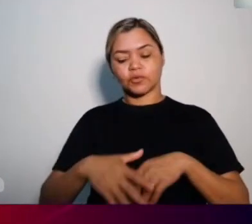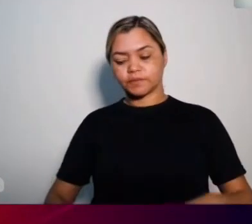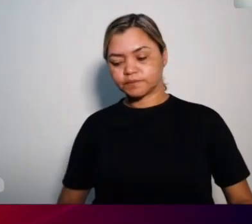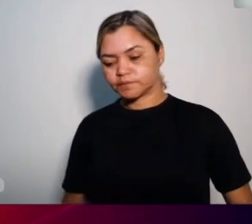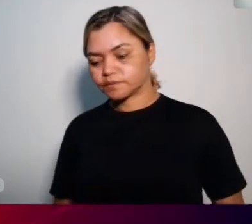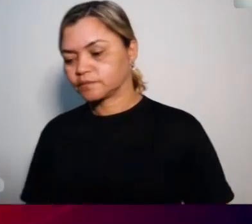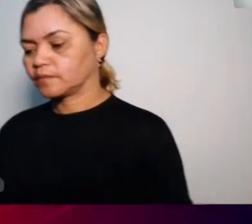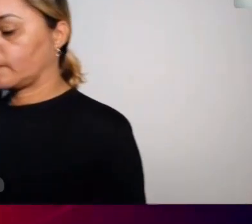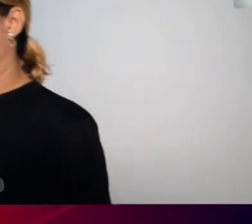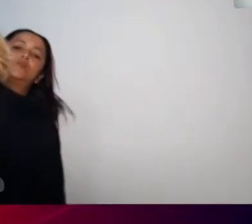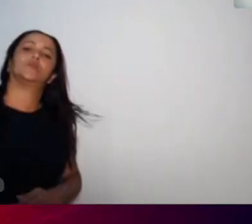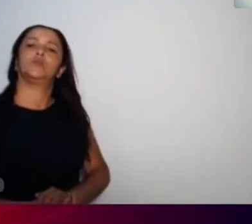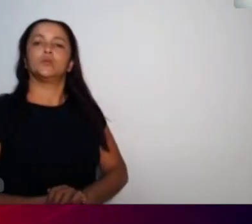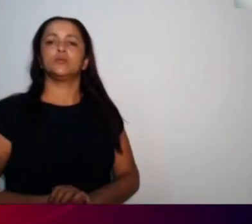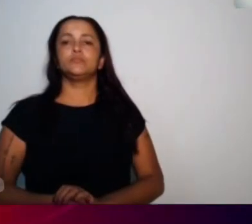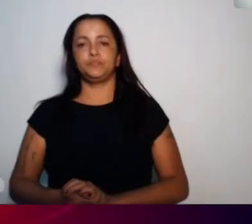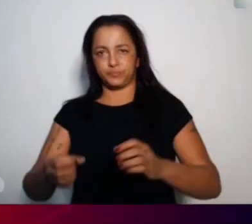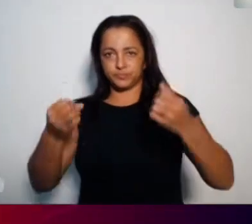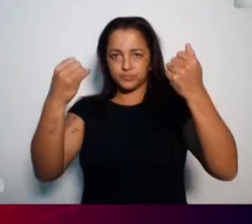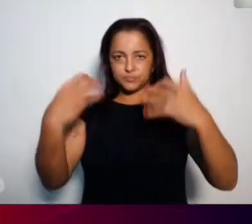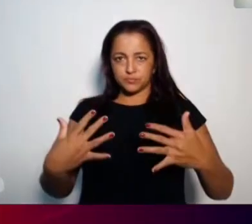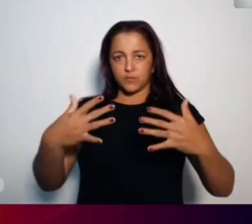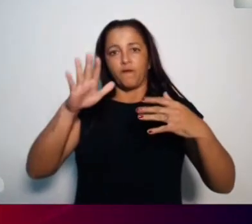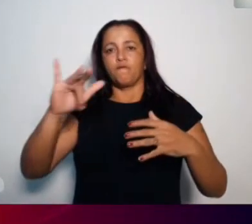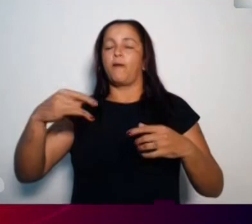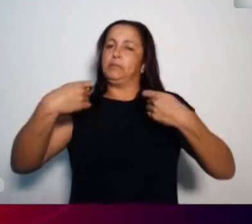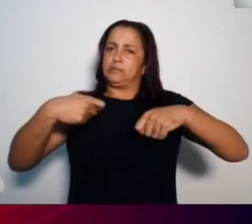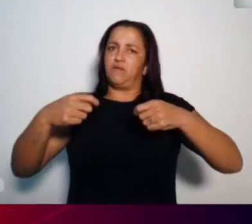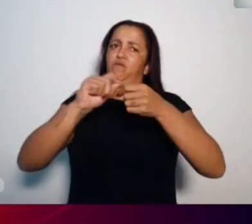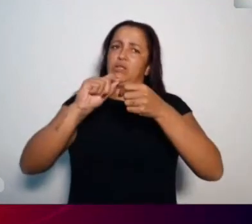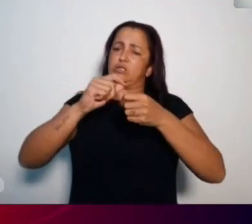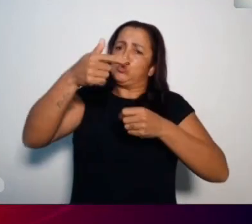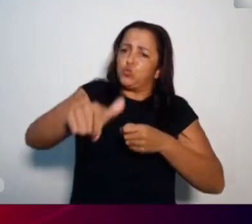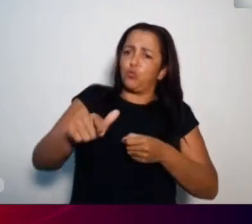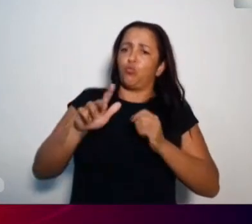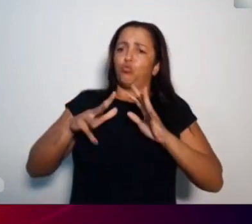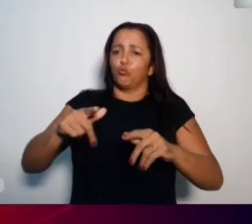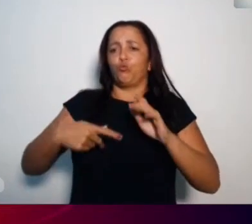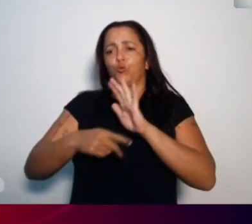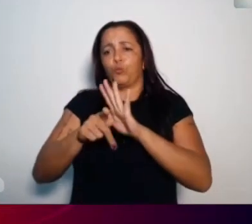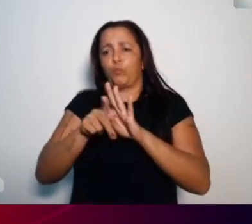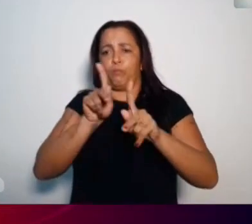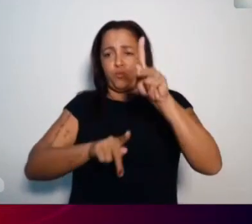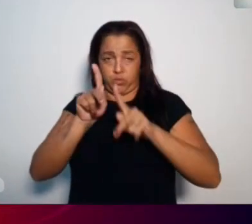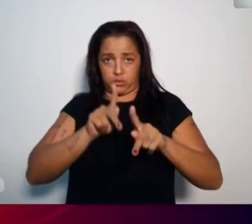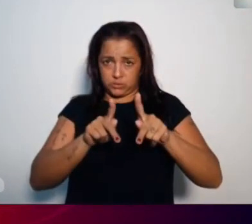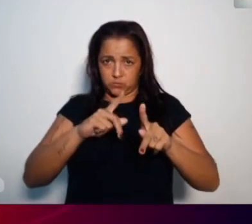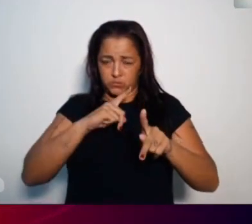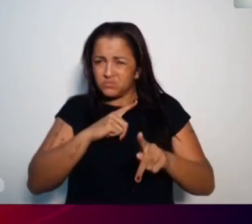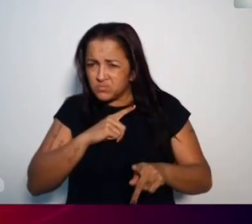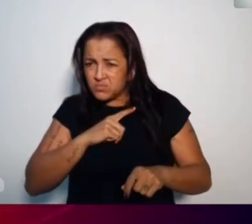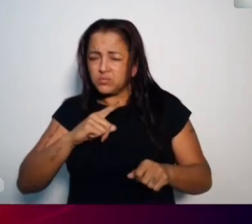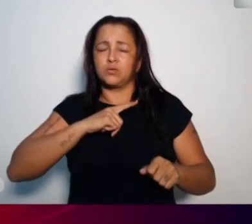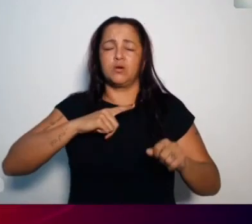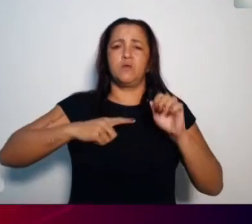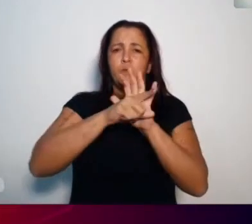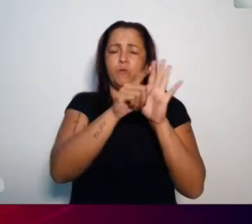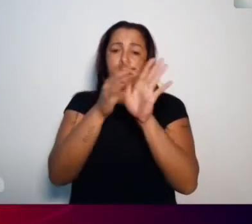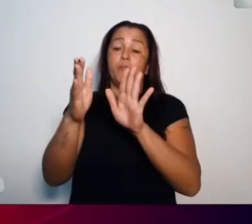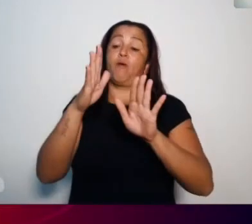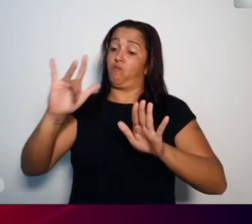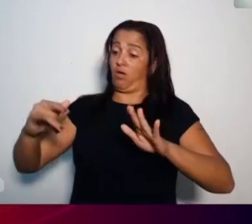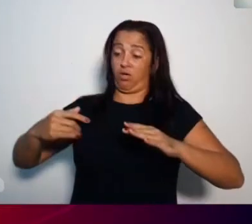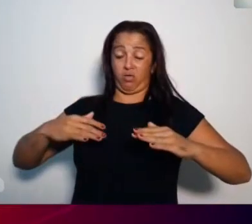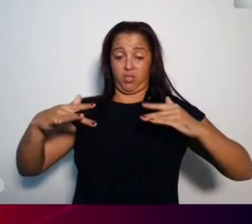refazer toda a tubulação. Vai ter que refazer tudo, mas vai deixar para o ano que vem, para não atrapalhar o trânsito,